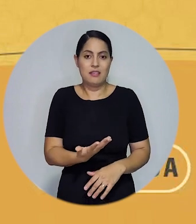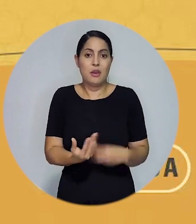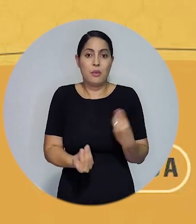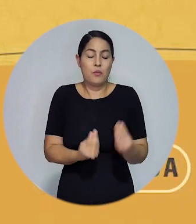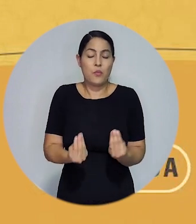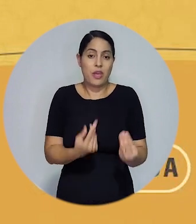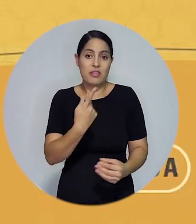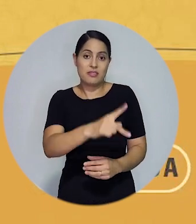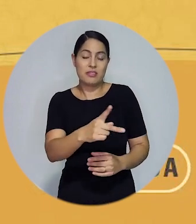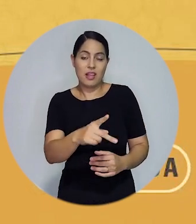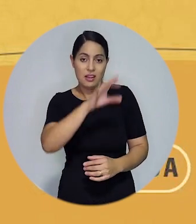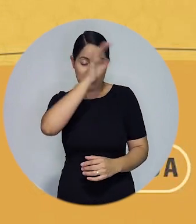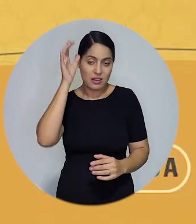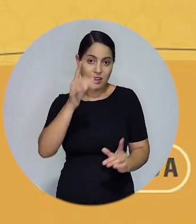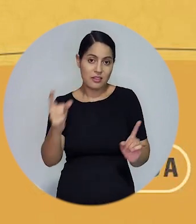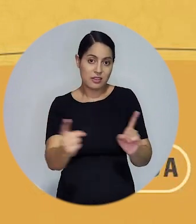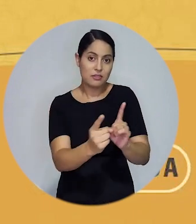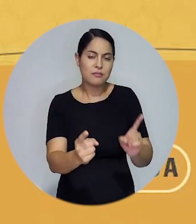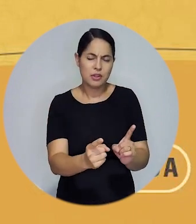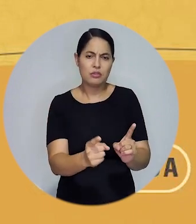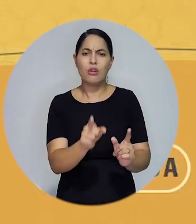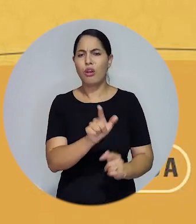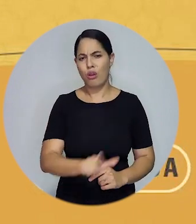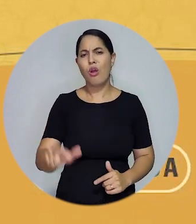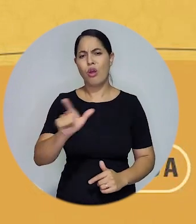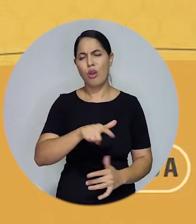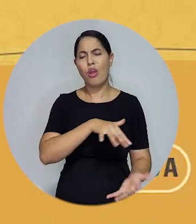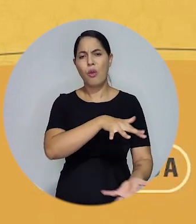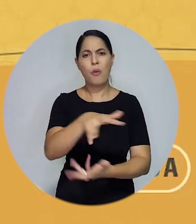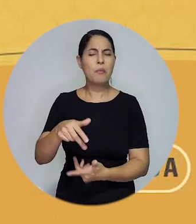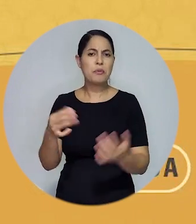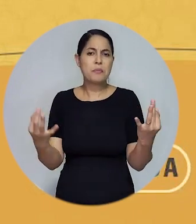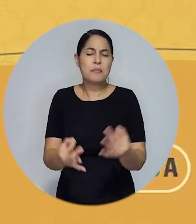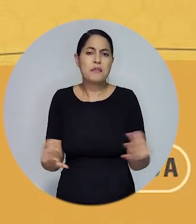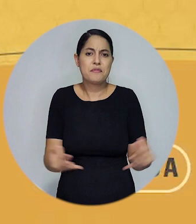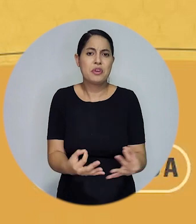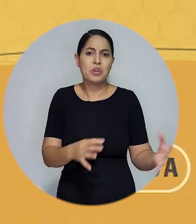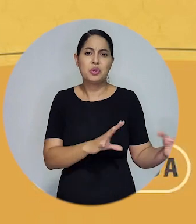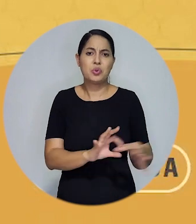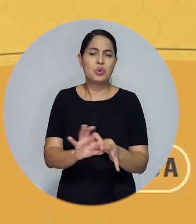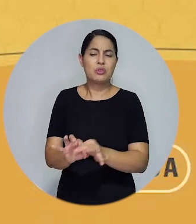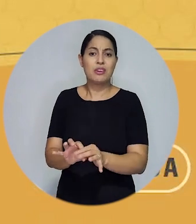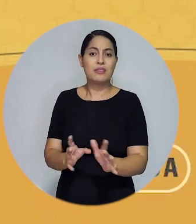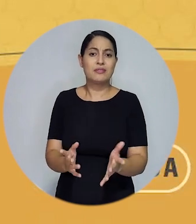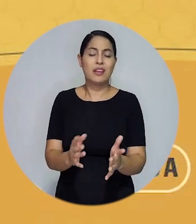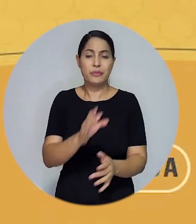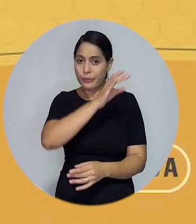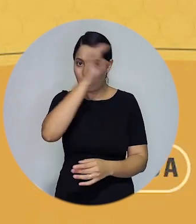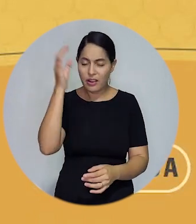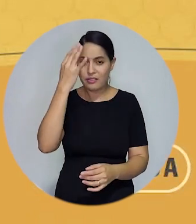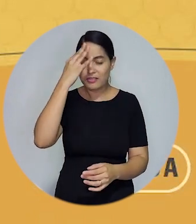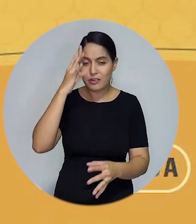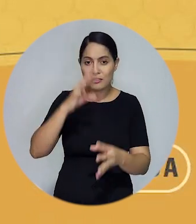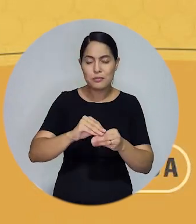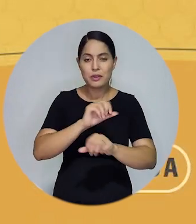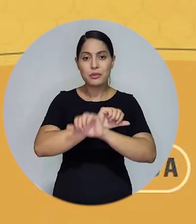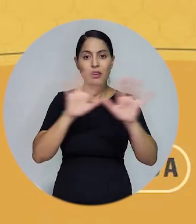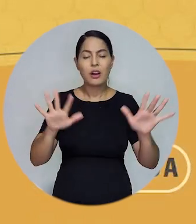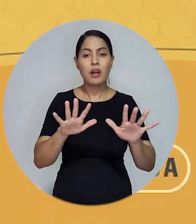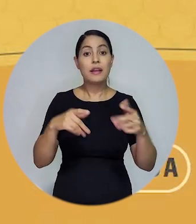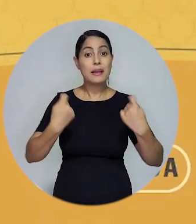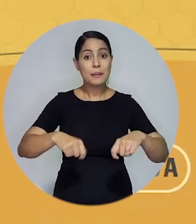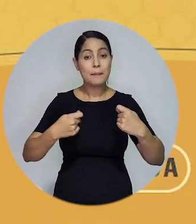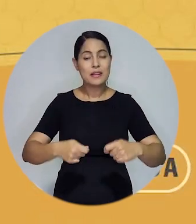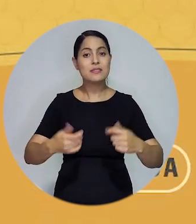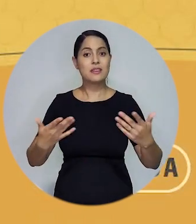num nicho de mercado, por exemplo, de atendimento do teu cliente. Às vezes você vai lá, e esse é o ideal, né, o mundo ideal, que você conheça realmente o mercado do teu